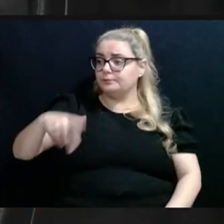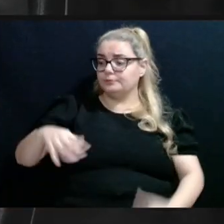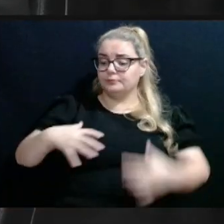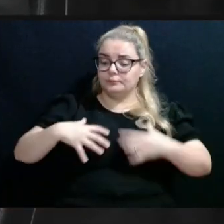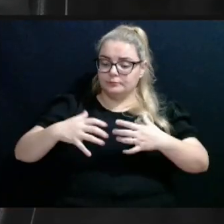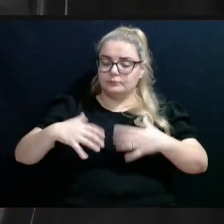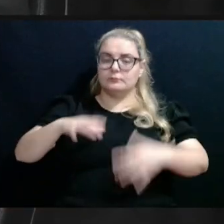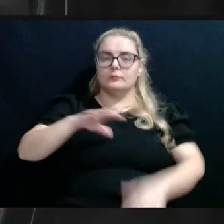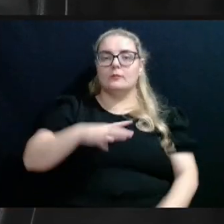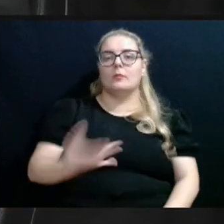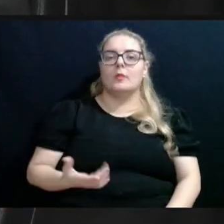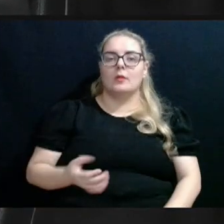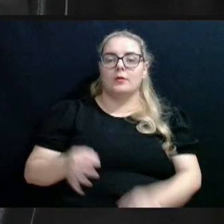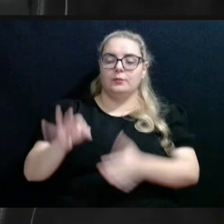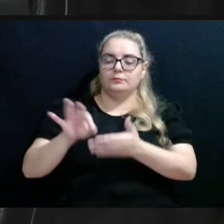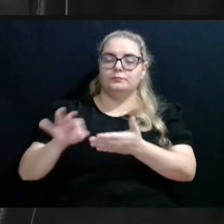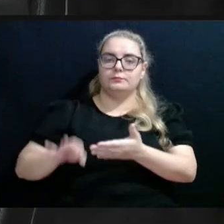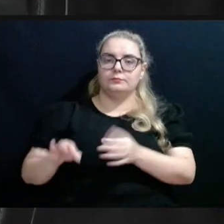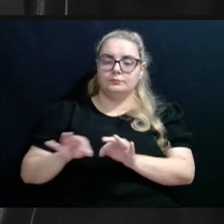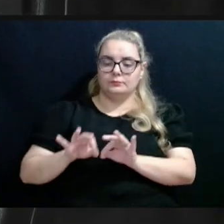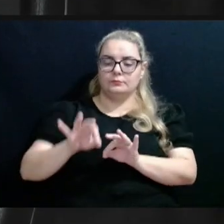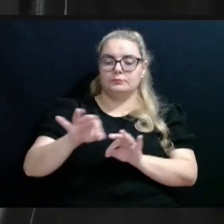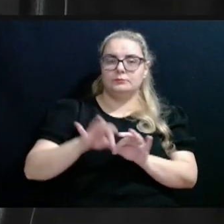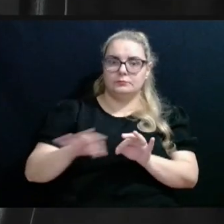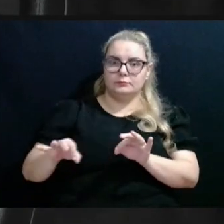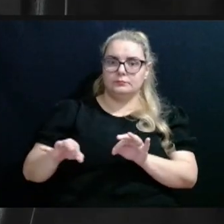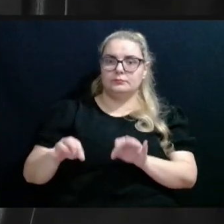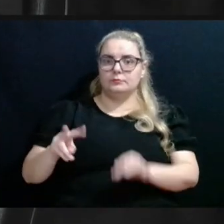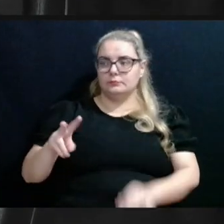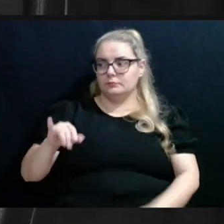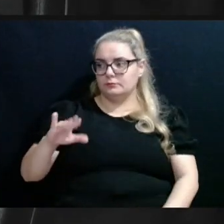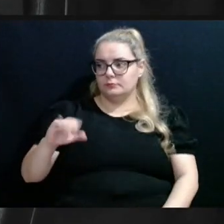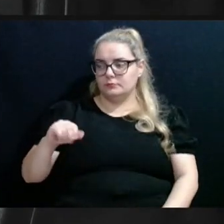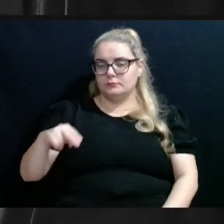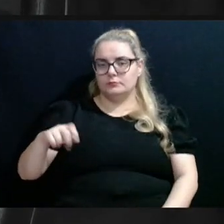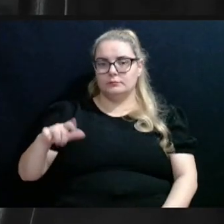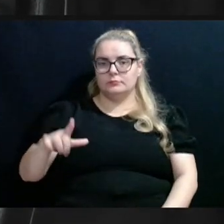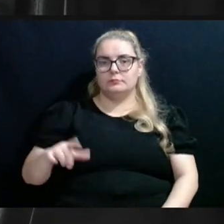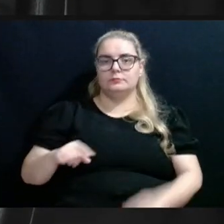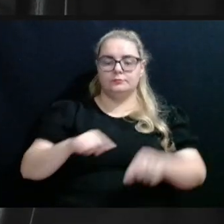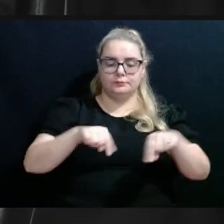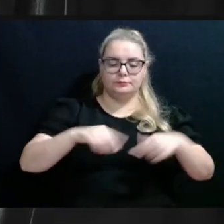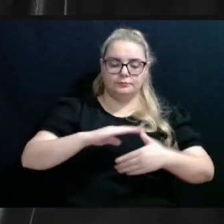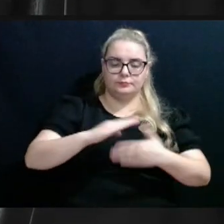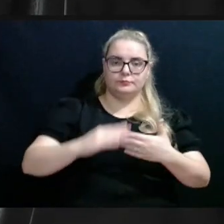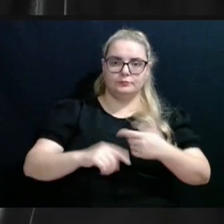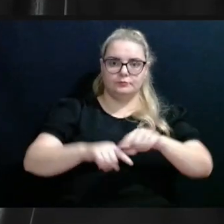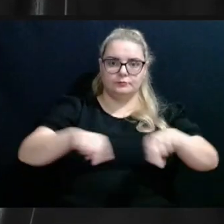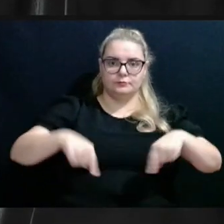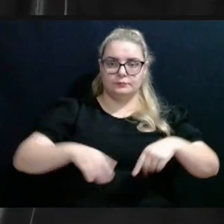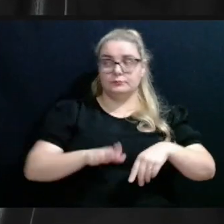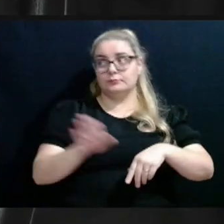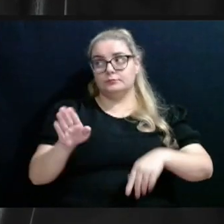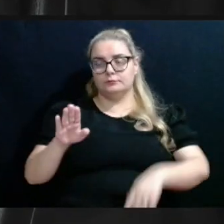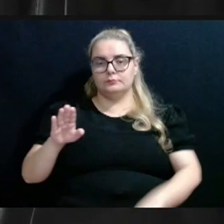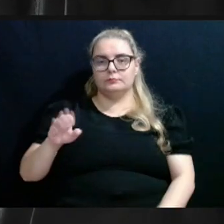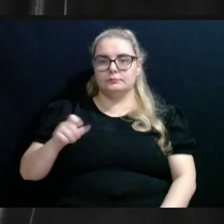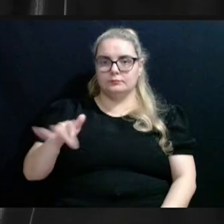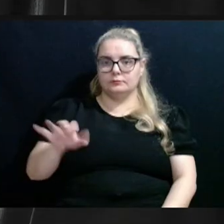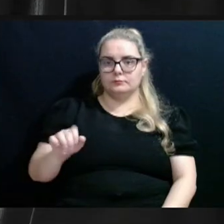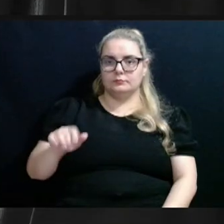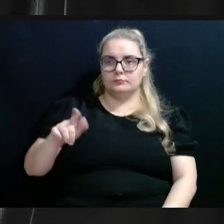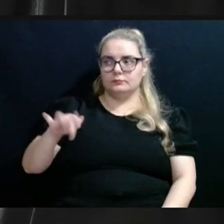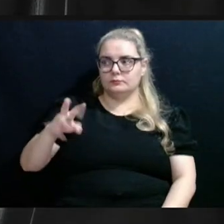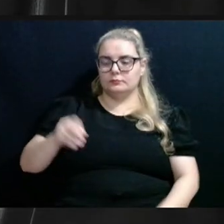do tamanho de uma vicinal que sairia ali de Santa Genebra, Mata Santa Genebra, até Barão Geraldo, uma estradinha que tinha ali.